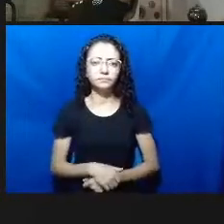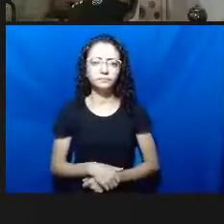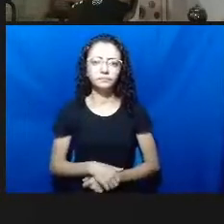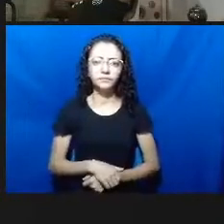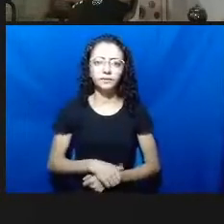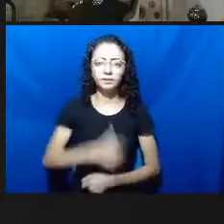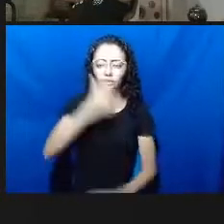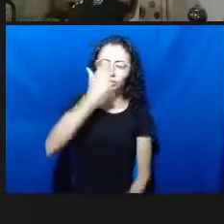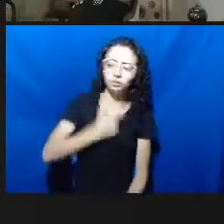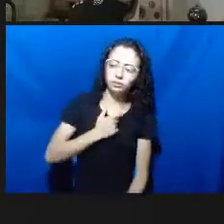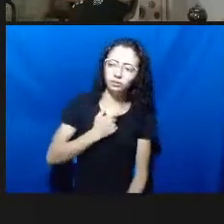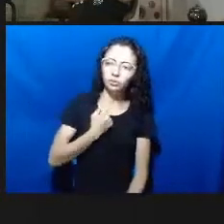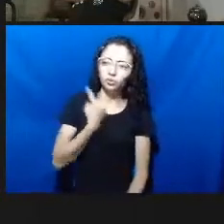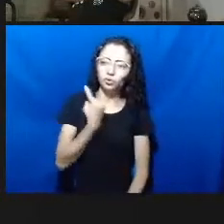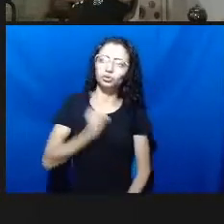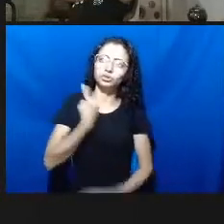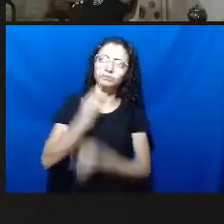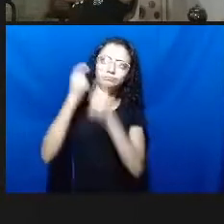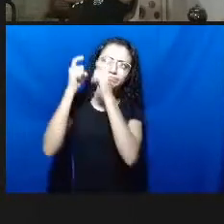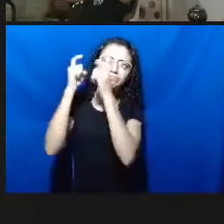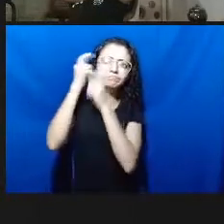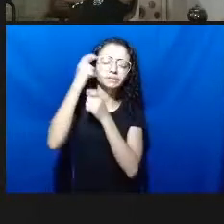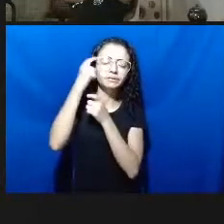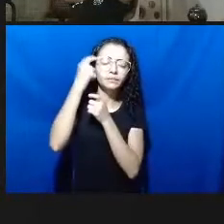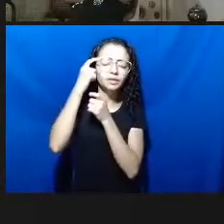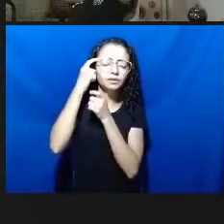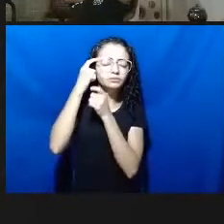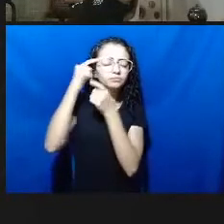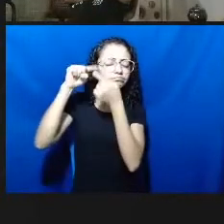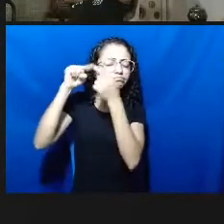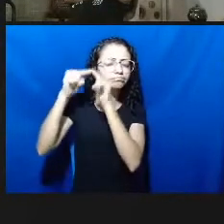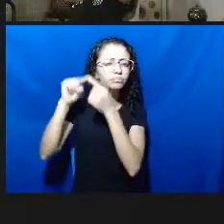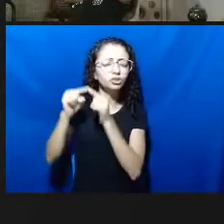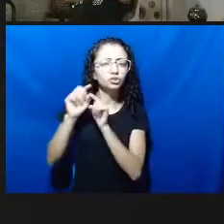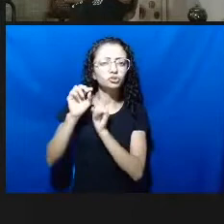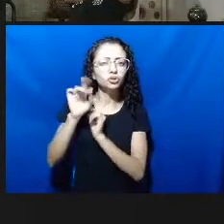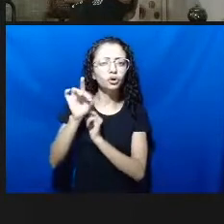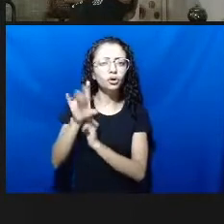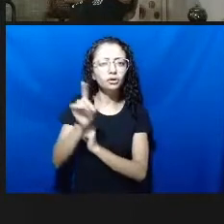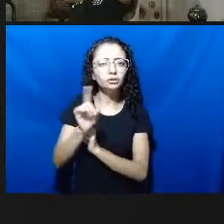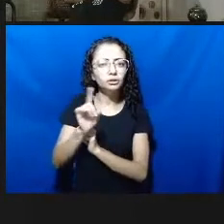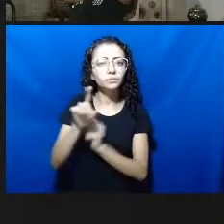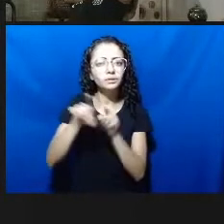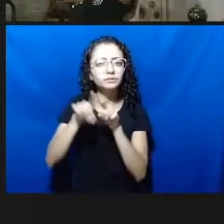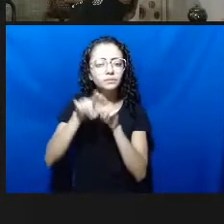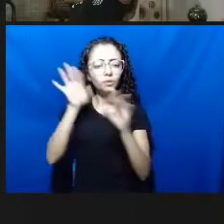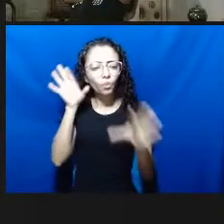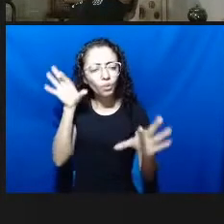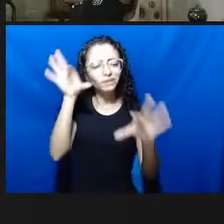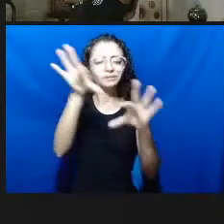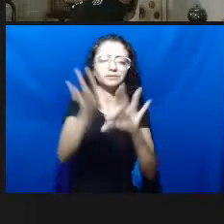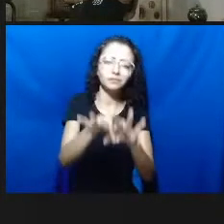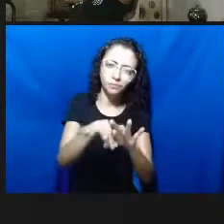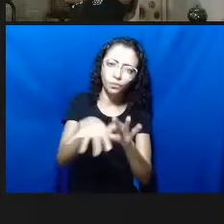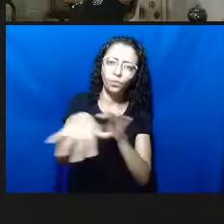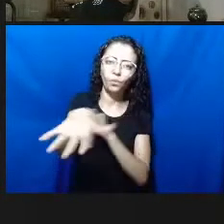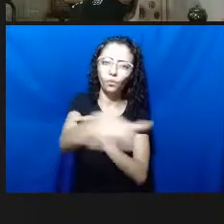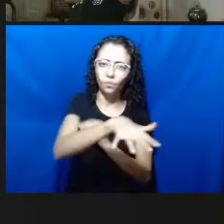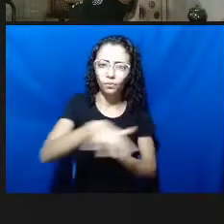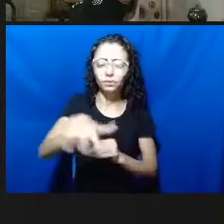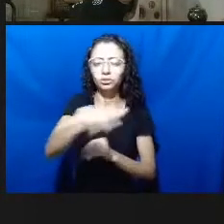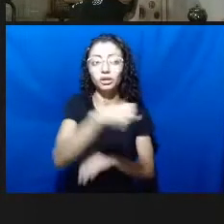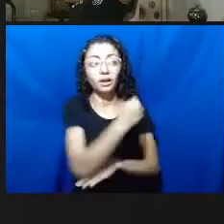em seus pensamentos, mas fazer uma conexão com o entorno. A natureza e os seres humanos não